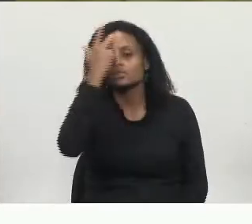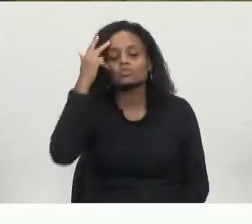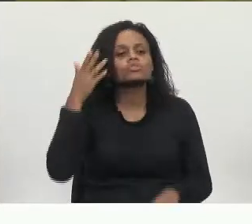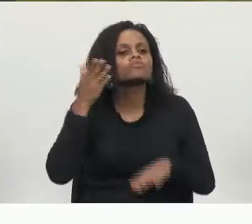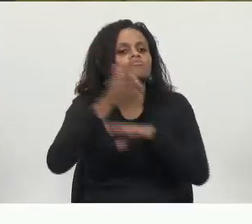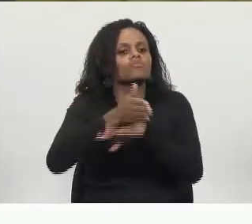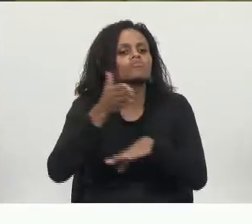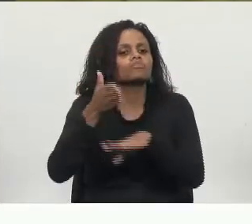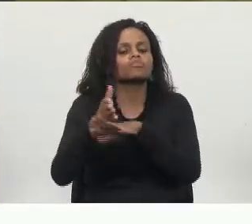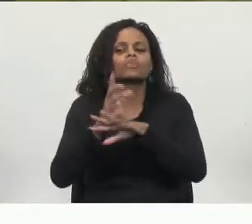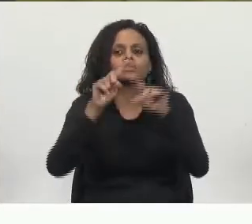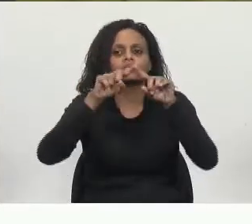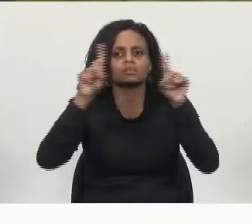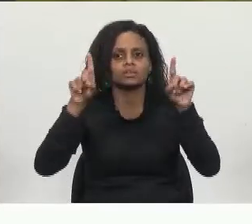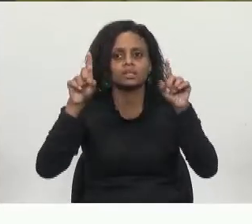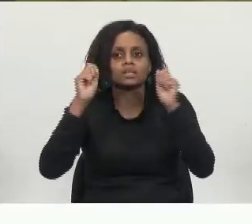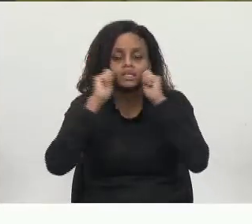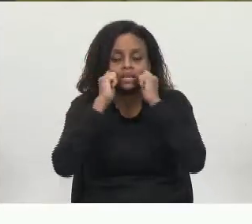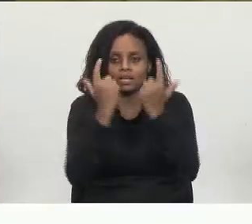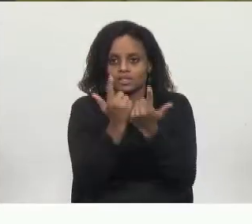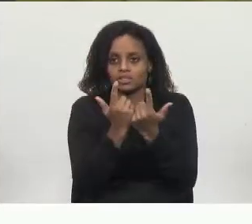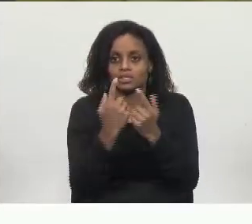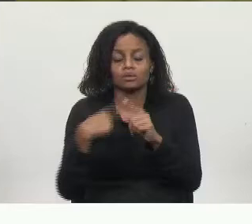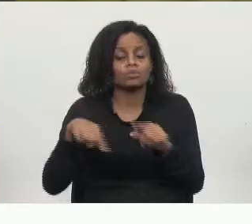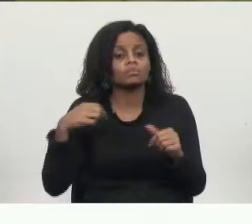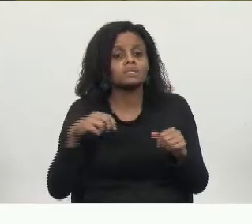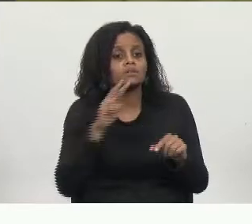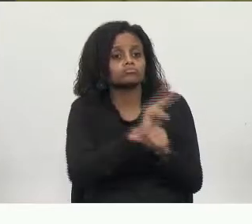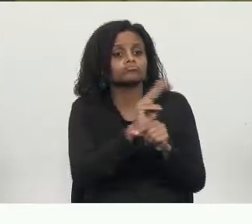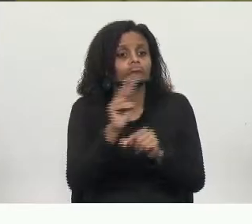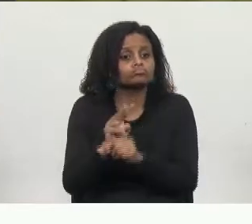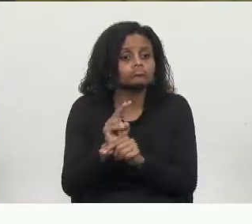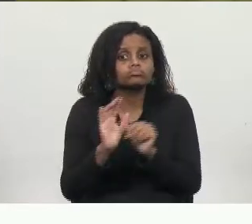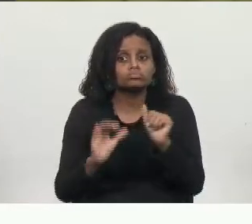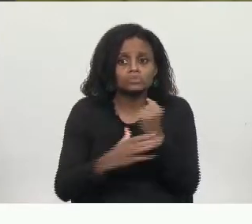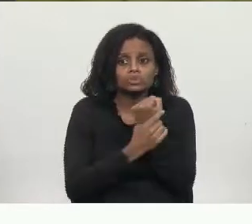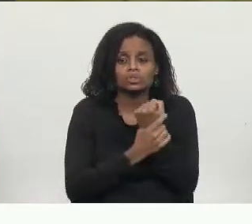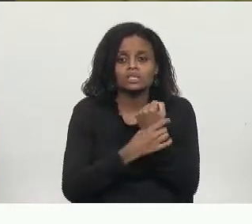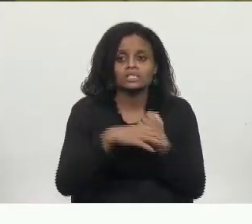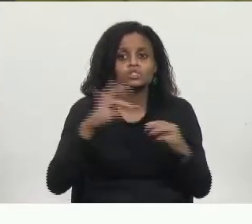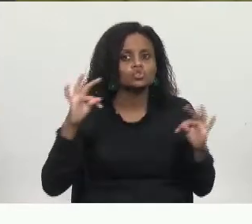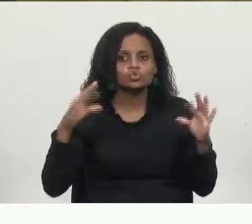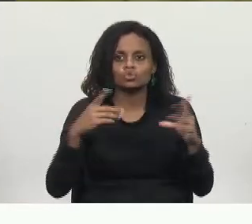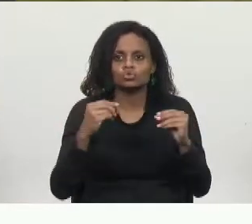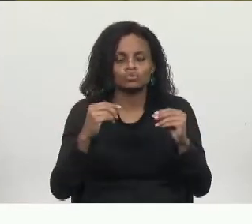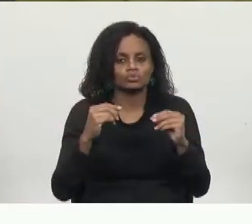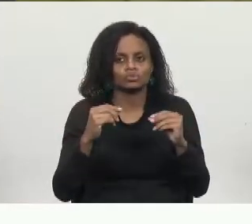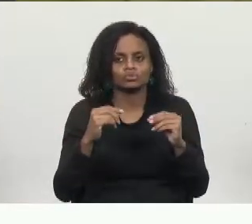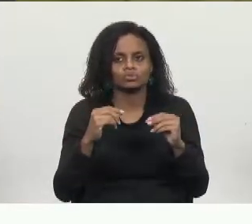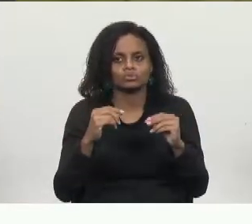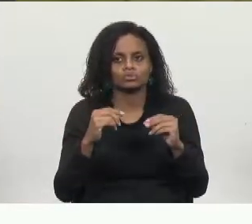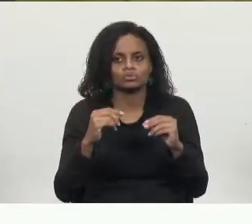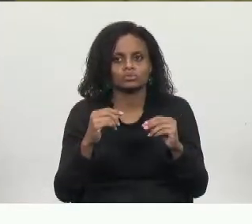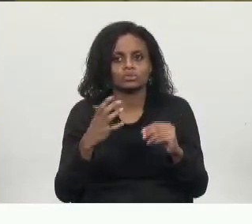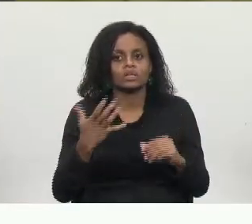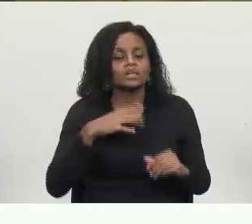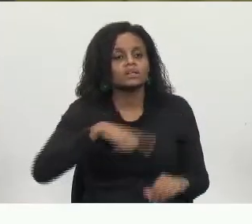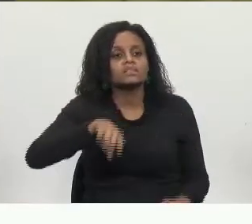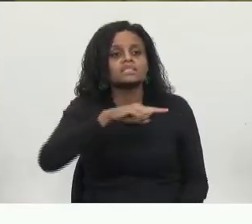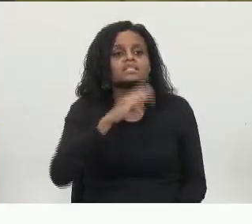esta casa. Porque nós temos que zelar pela segurança de todos. Somos pagos para isso, inclusive. Queria que vocês